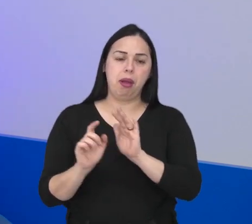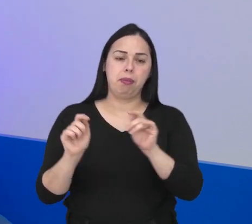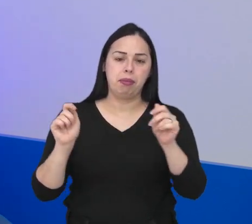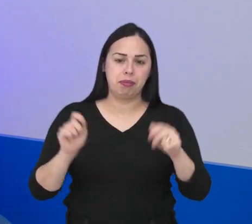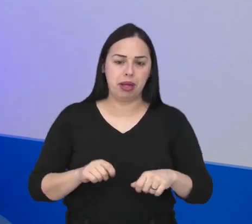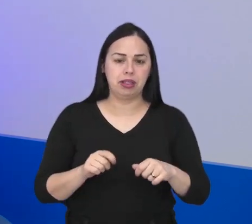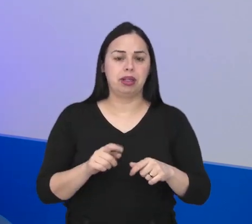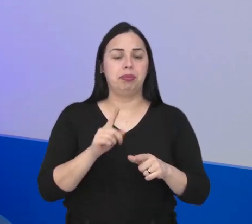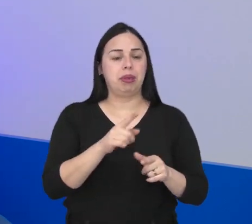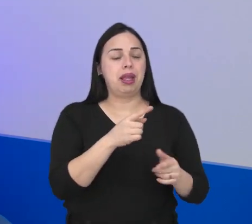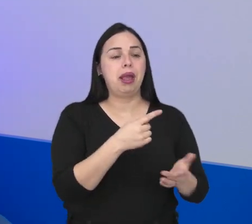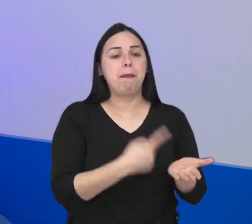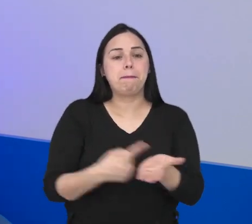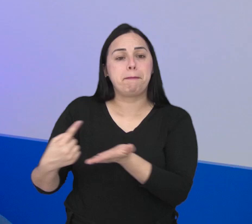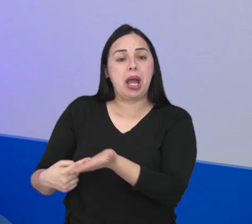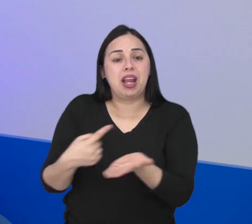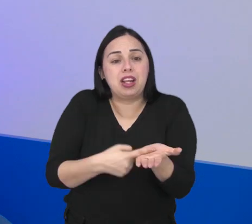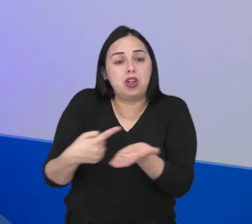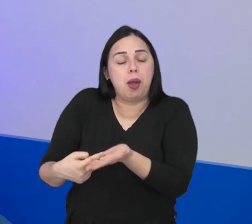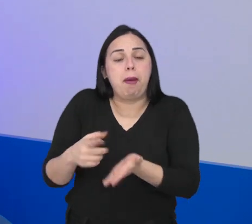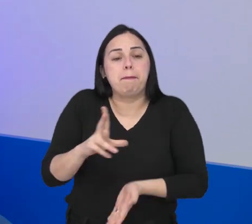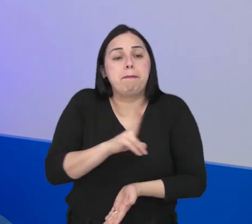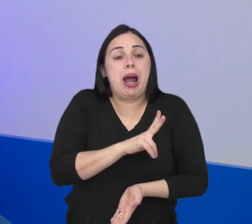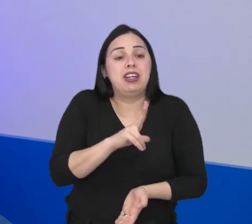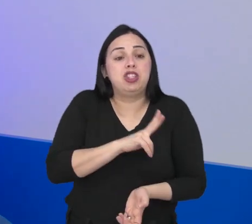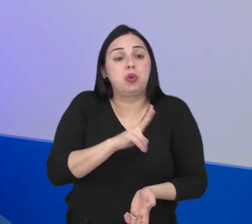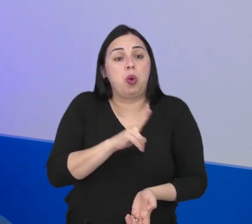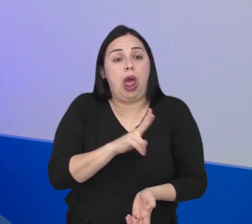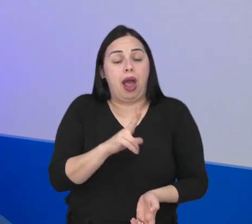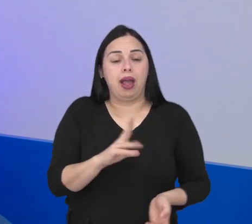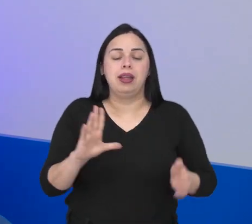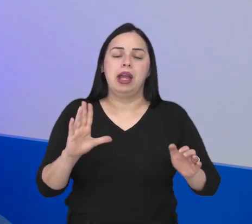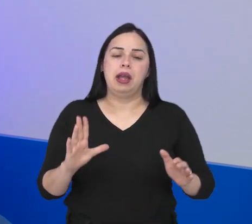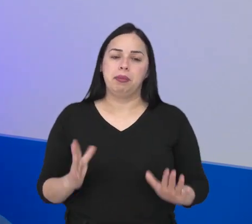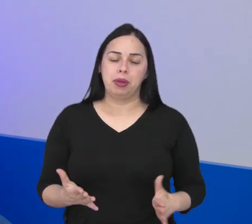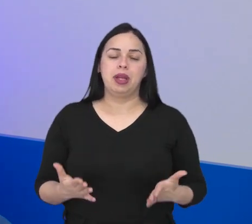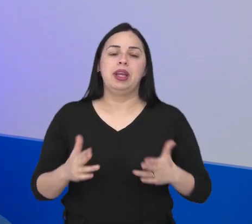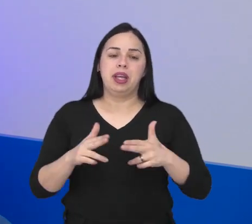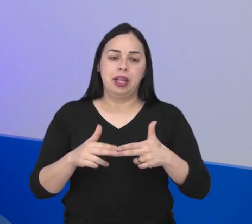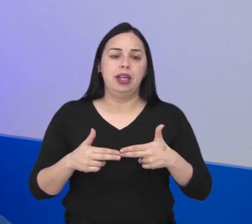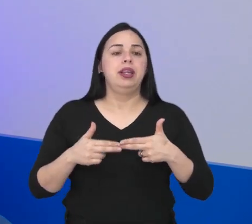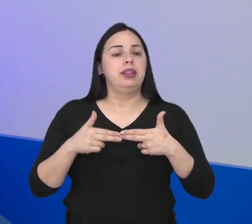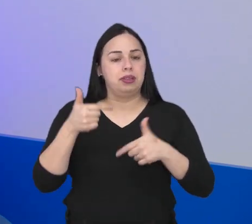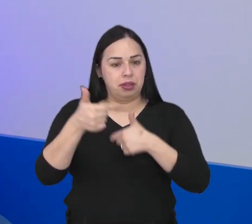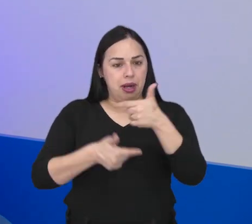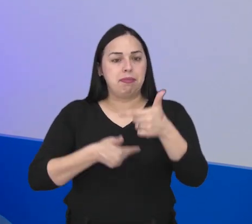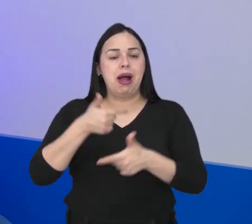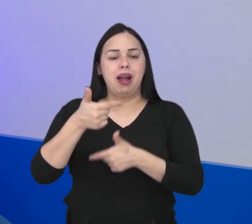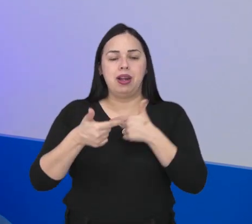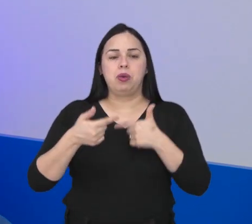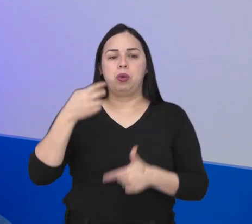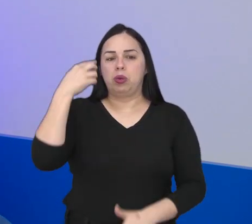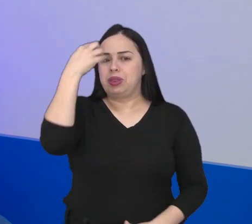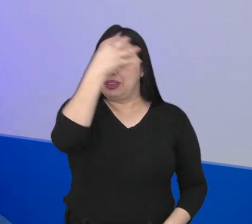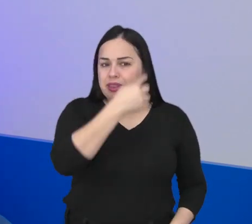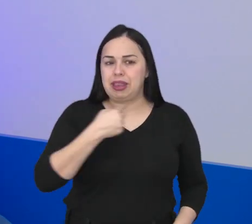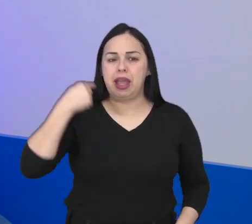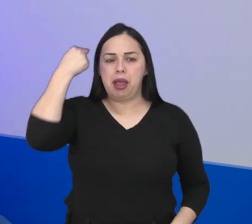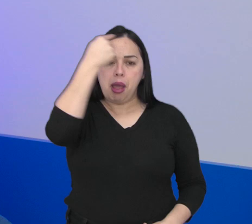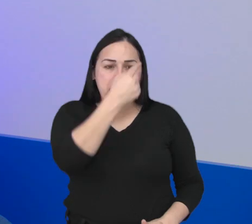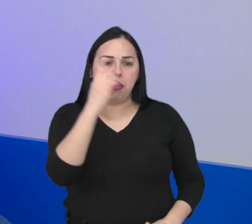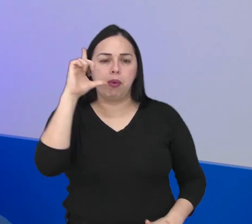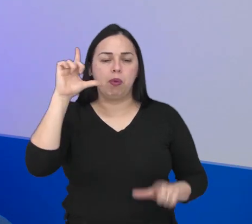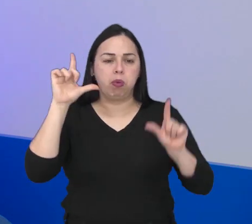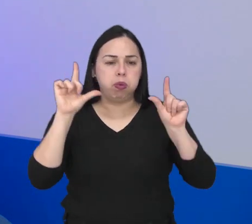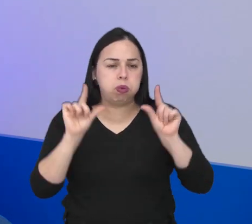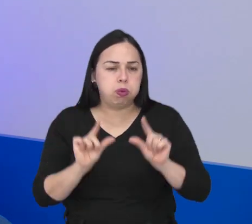alcançados por acordos pessoais, etc. Tal. Essa questão de você diminuir a jornada de trabalho para